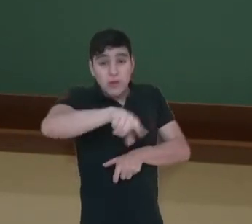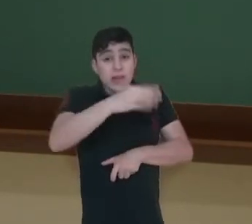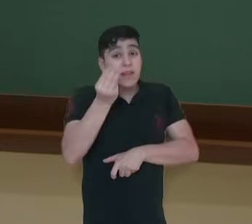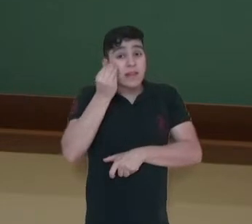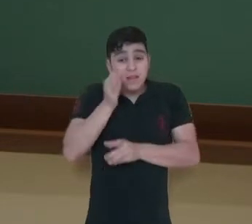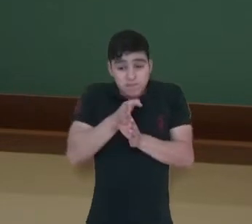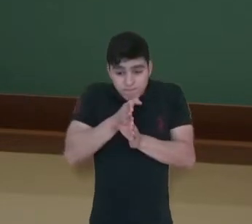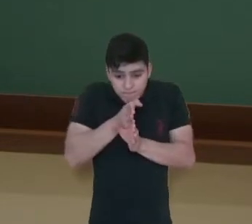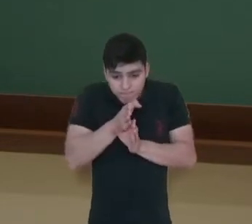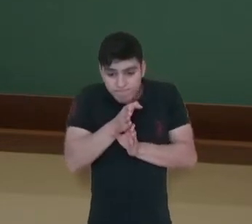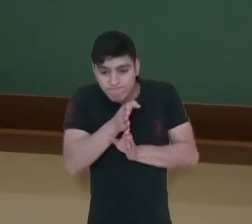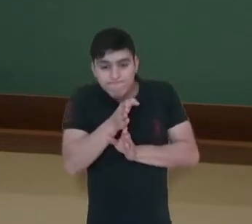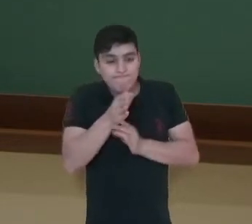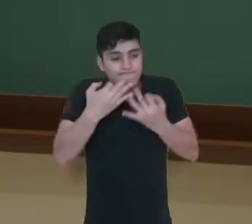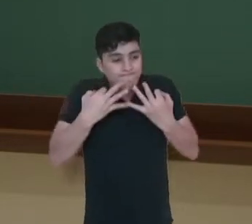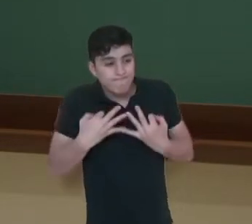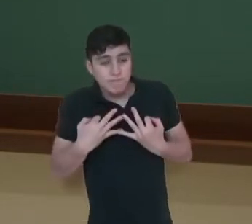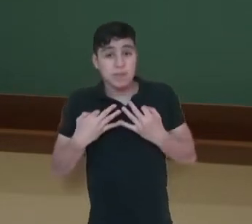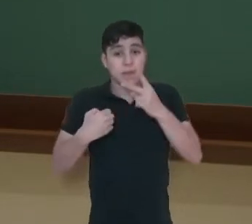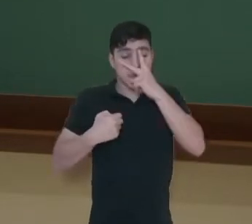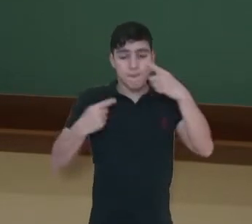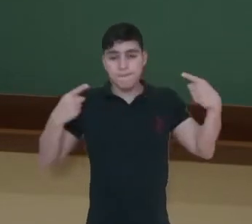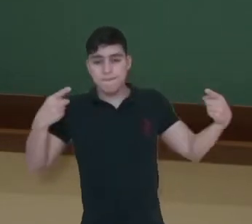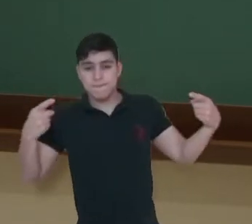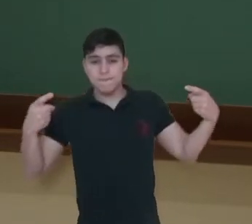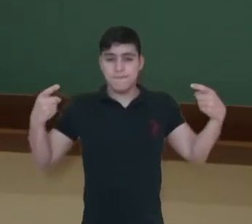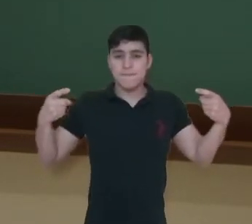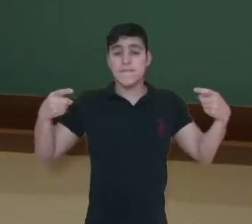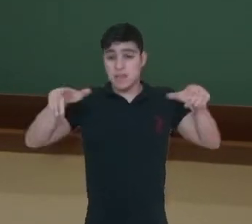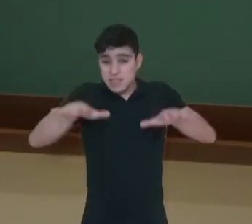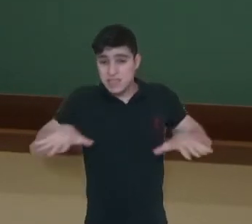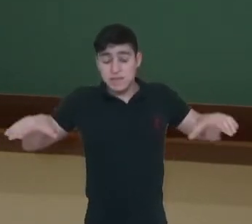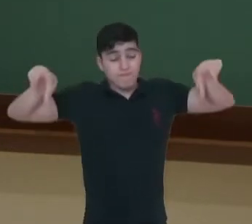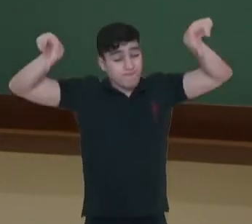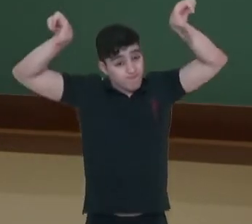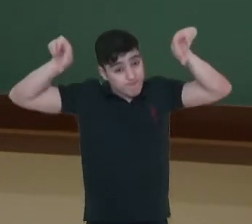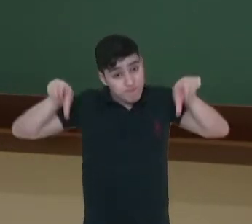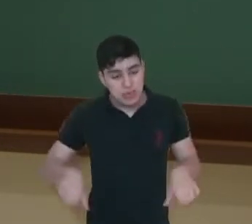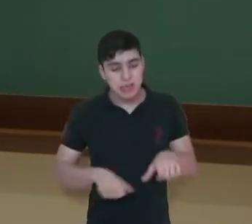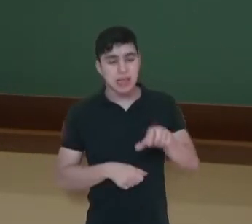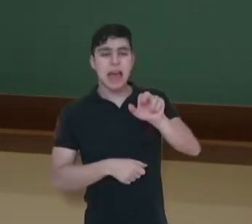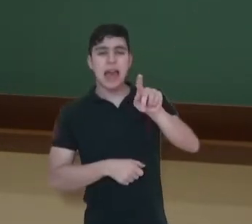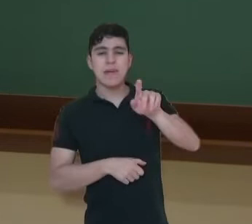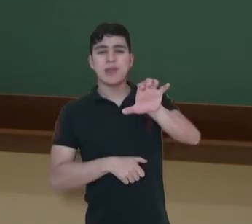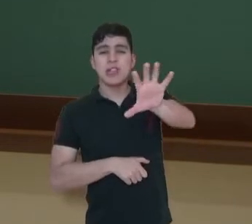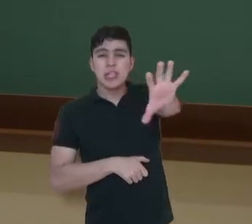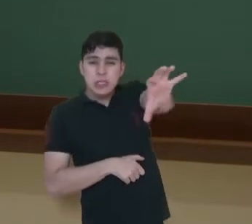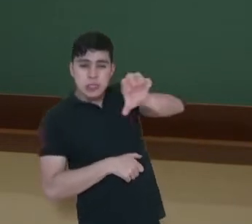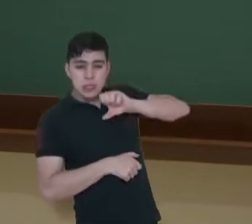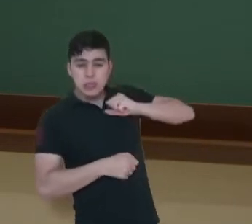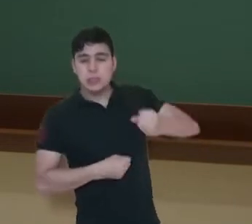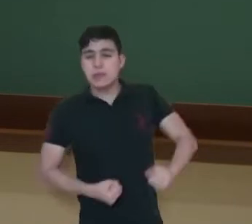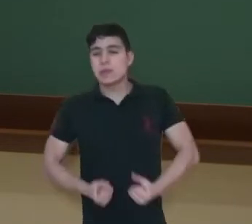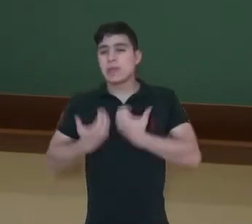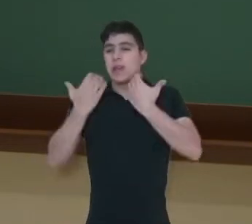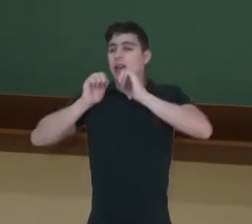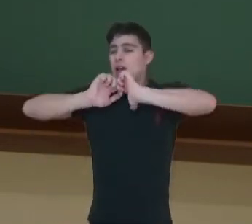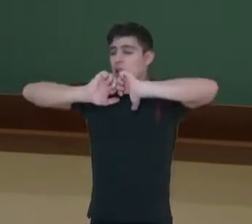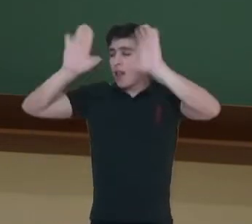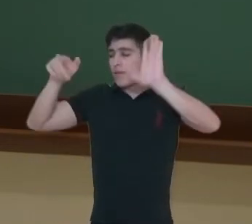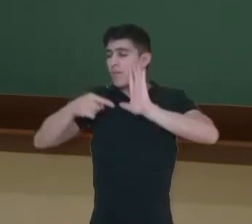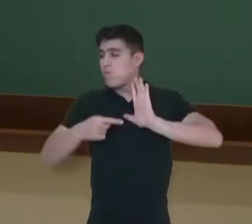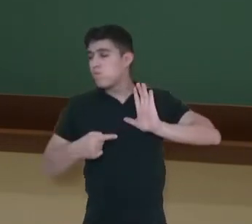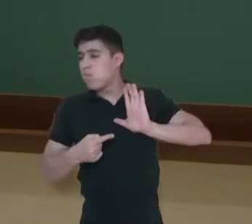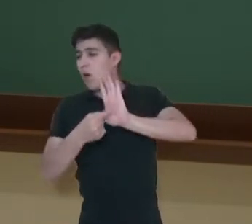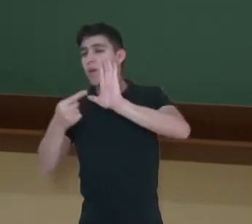honesta em meio a essa corrupção que acontece em volta delas. Então, o rap vai exatamente trazer isso com uma visão clara. E vai trazer isso como